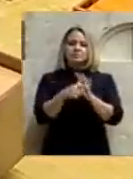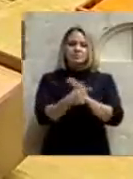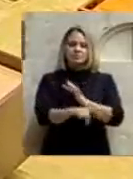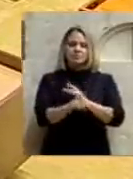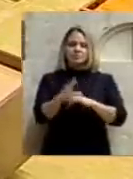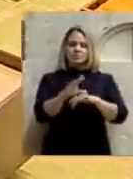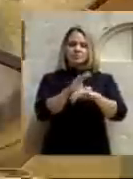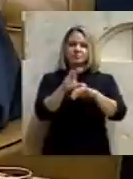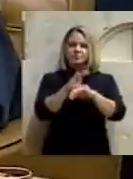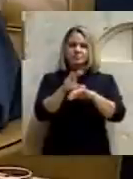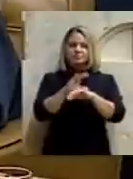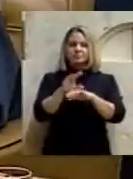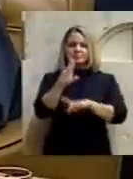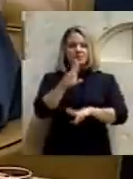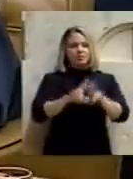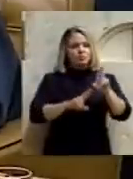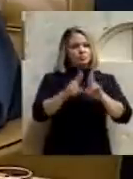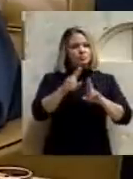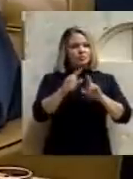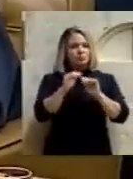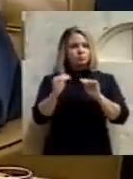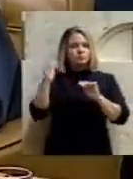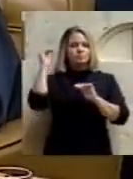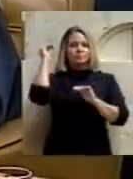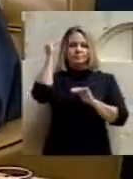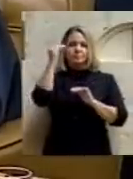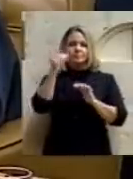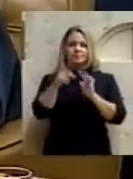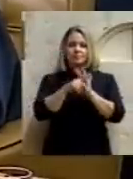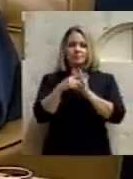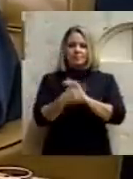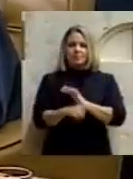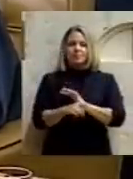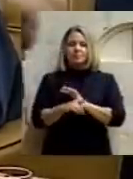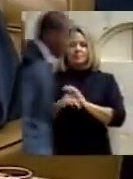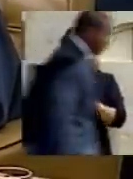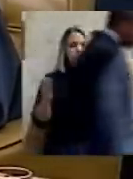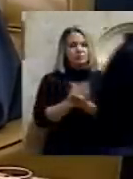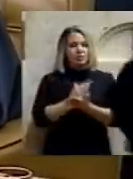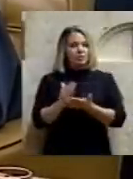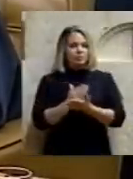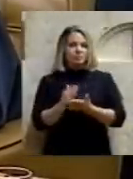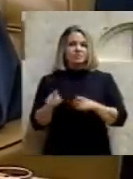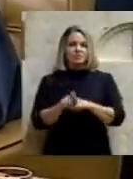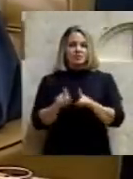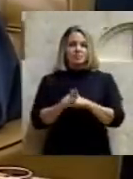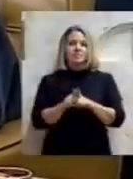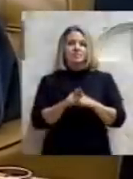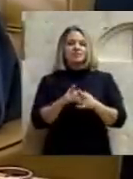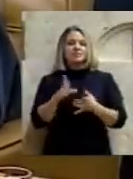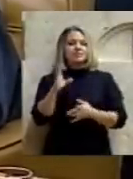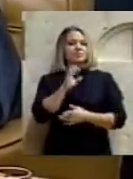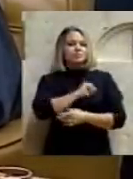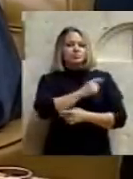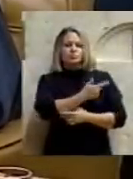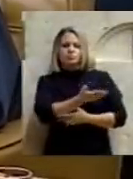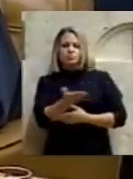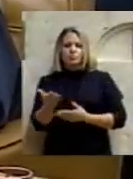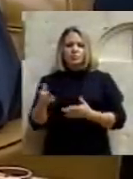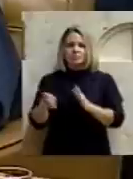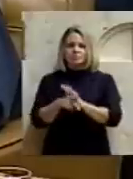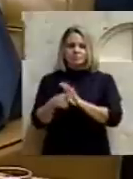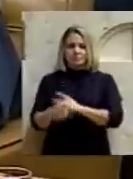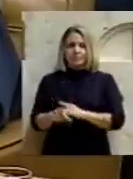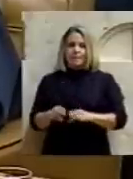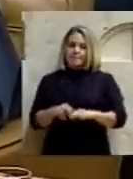constituinte quis alçar a um patamar protegido das ingerências de maiorias e do calor das paixões momentâneas. Bem